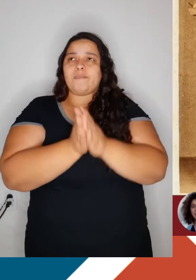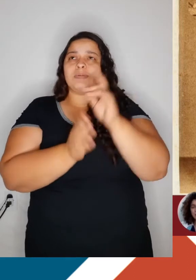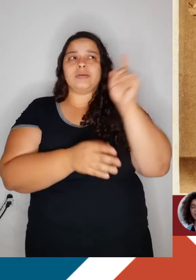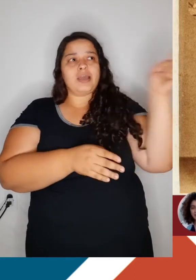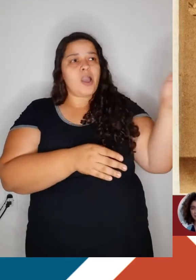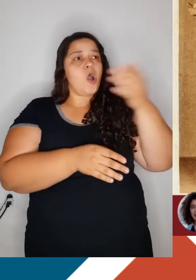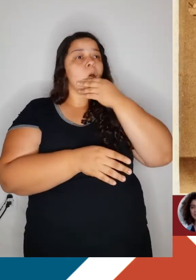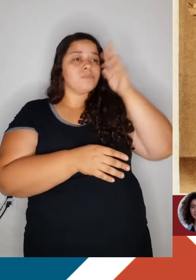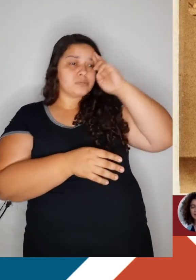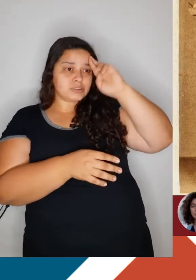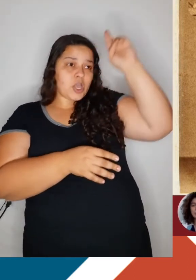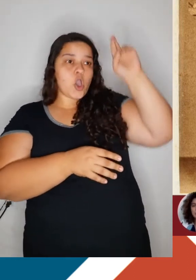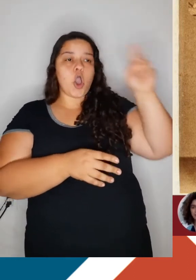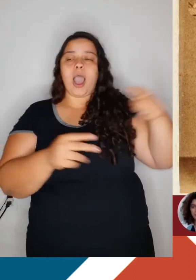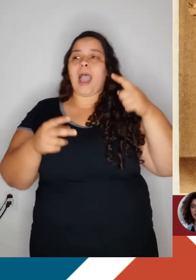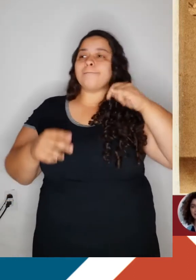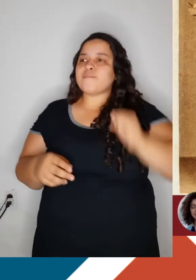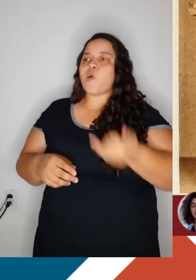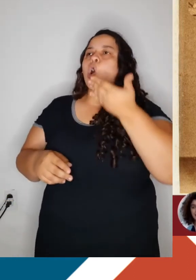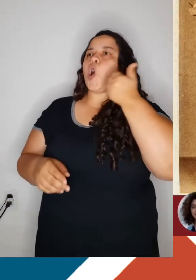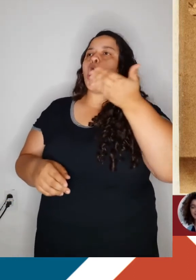com essa prática, explorando essa